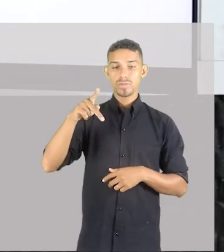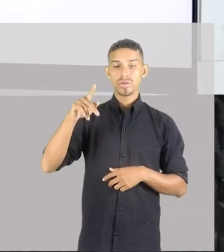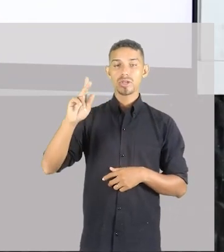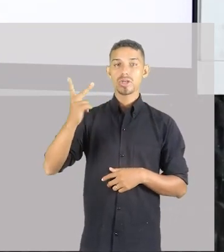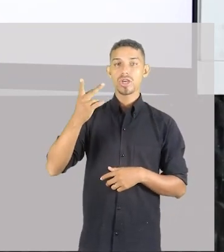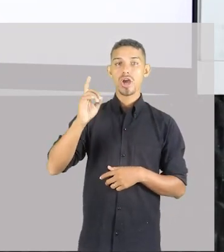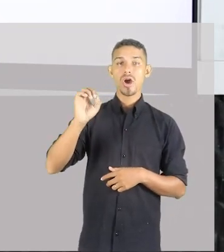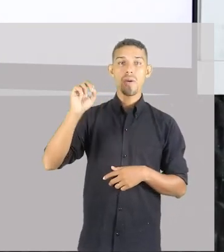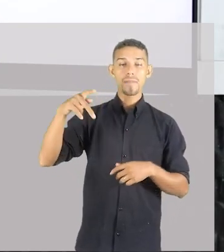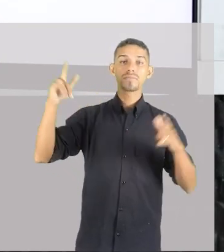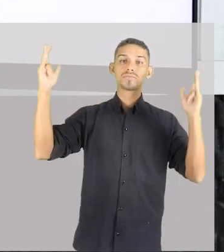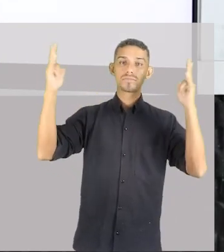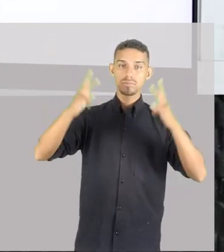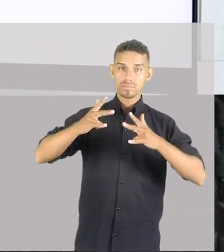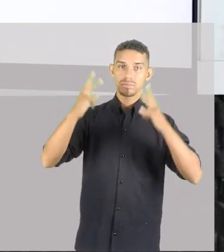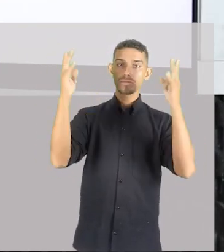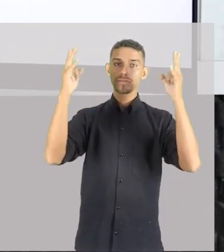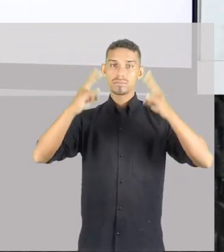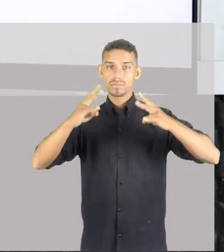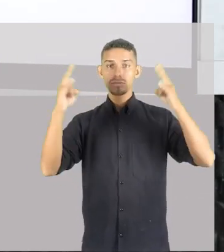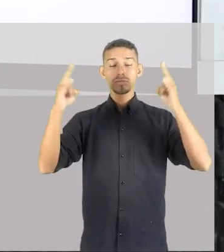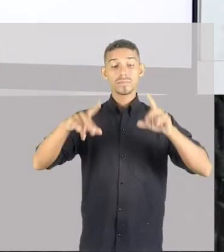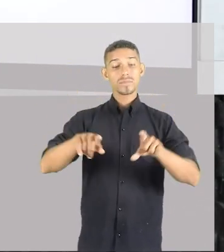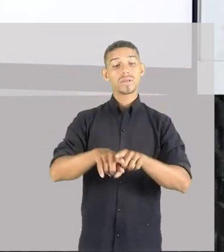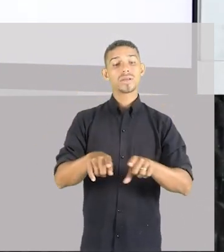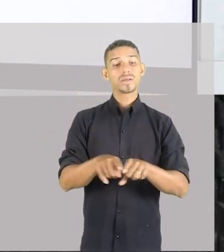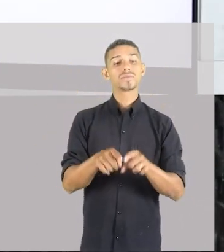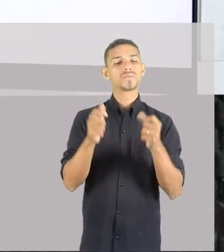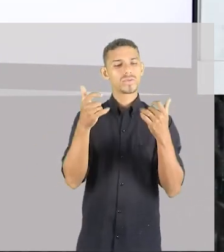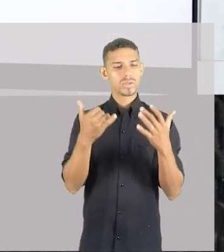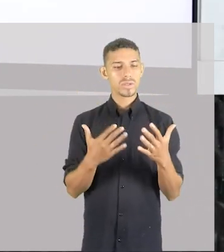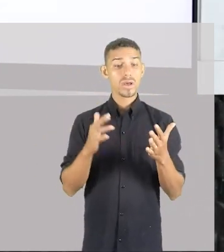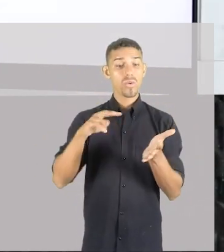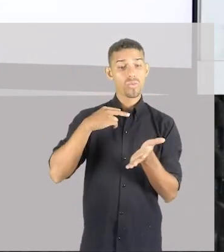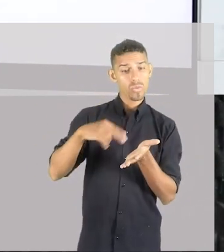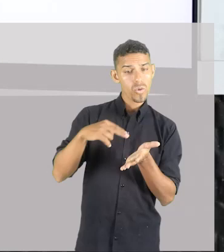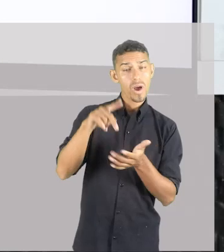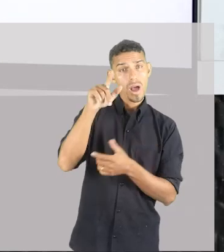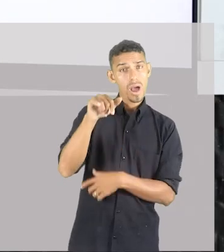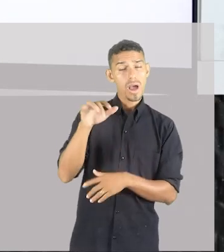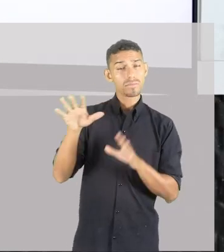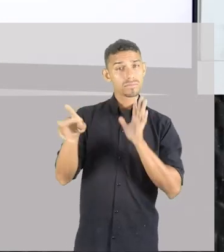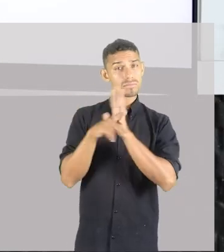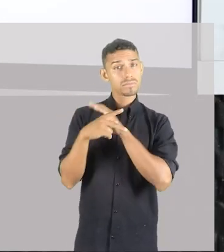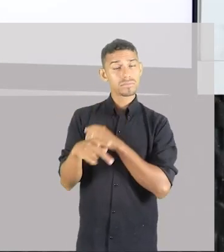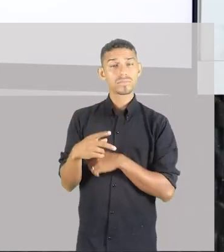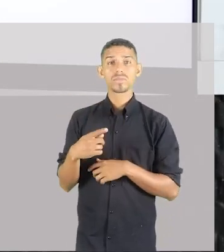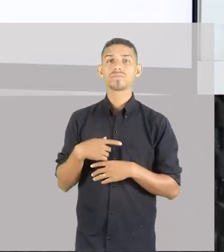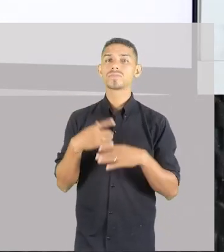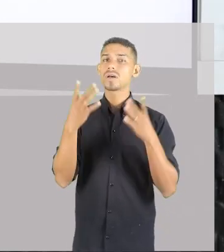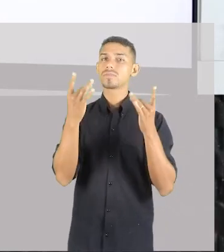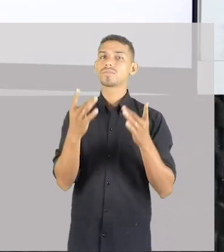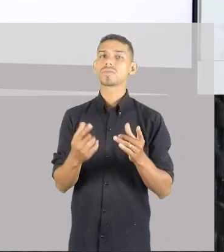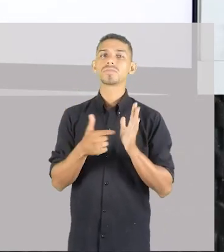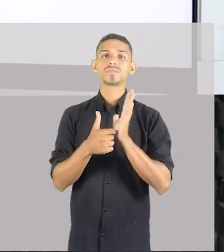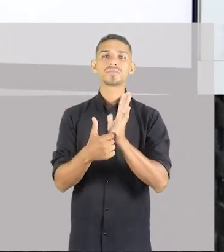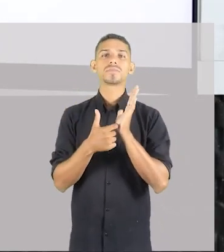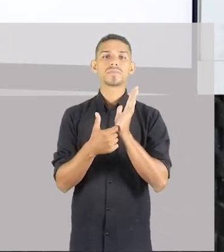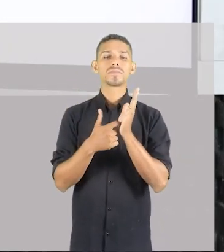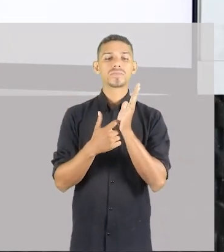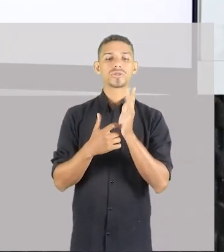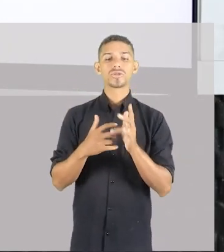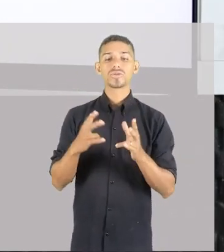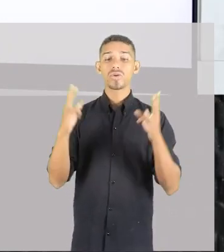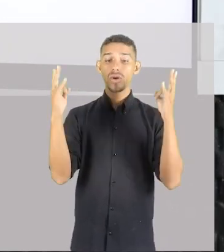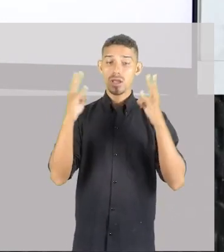grafite assim como o rap assim como Break que a gente vai falar rapidamente também ele é uma das formas de manifestações do